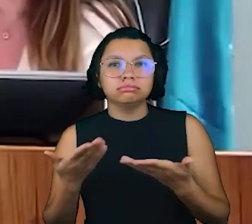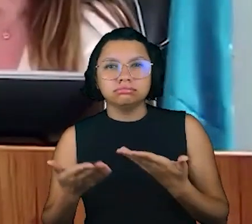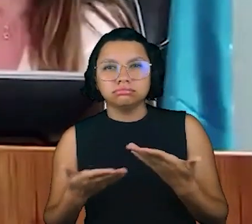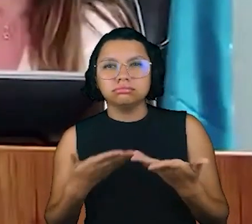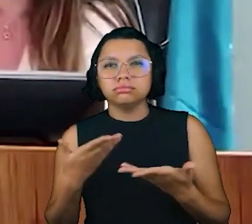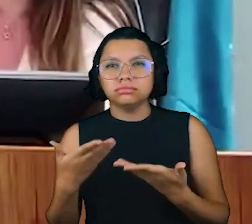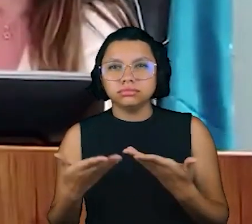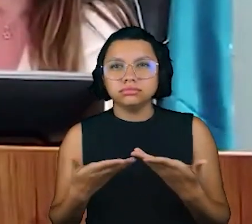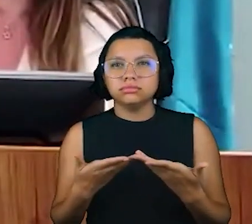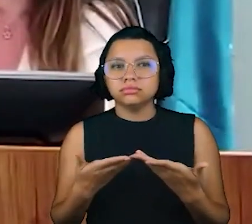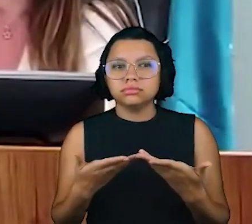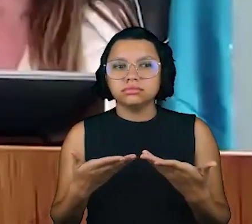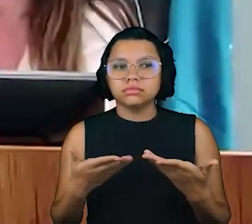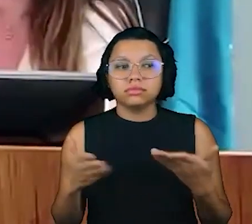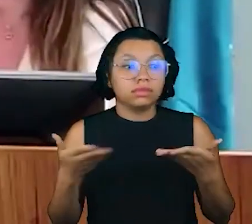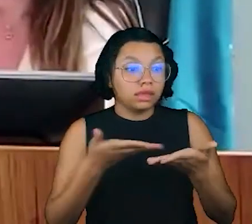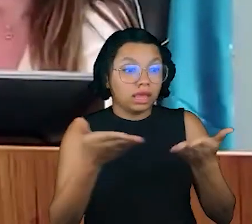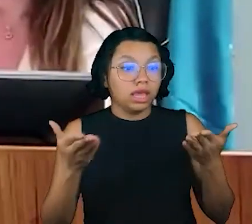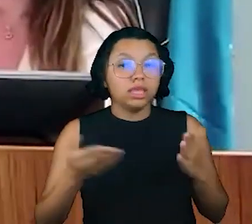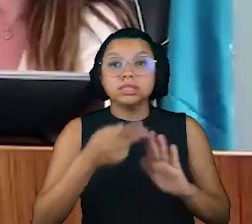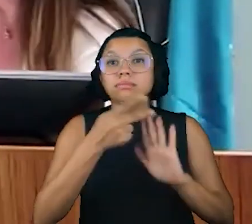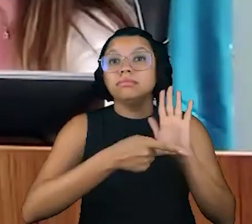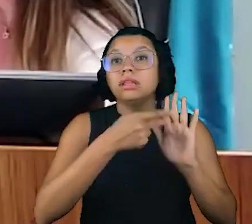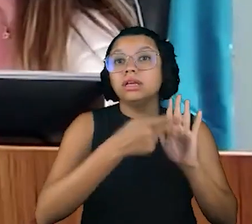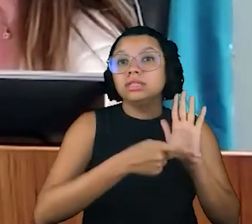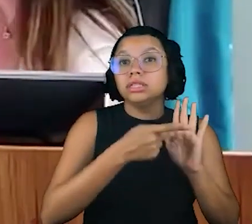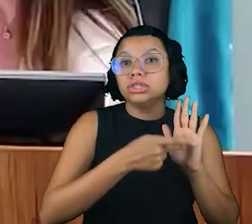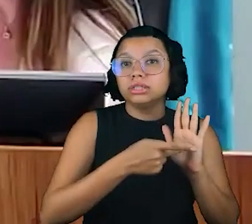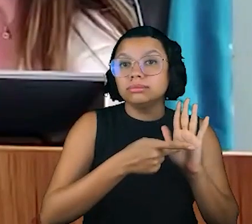a esses planejamentos